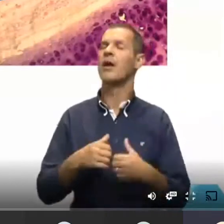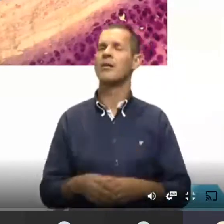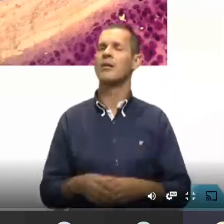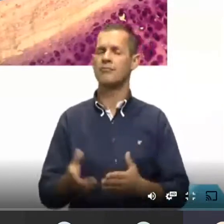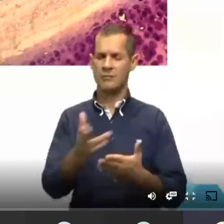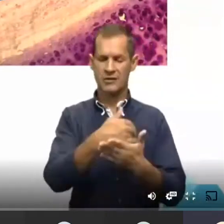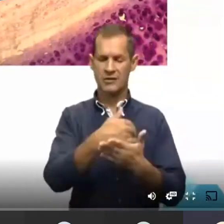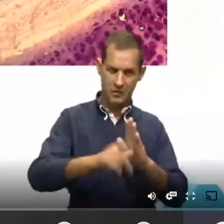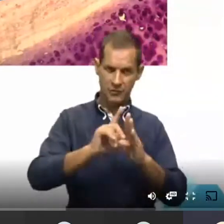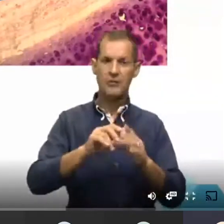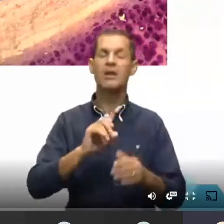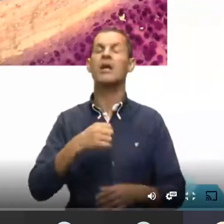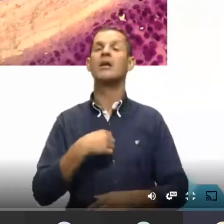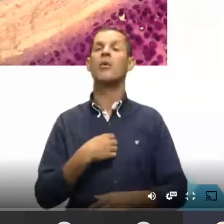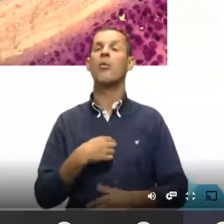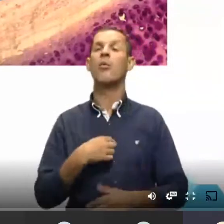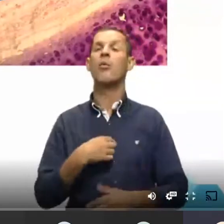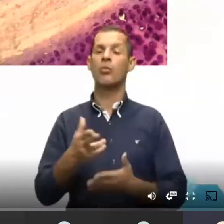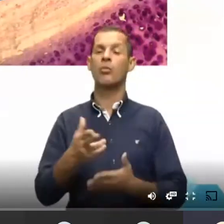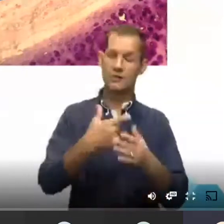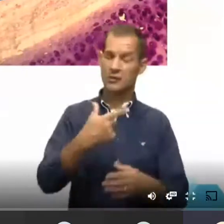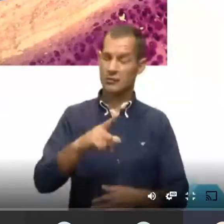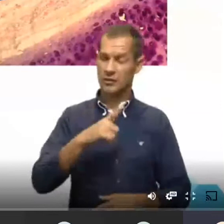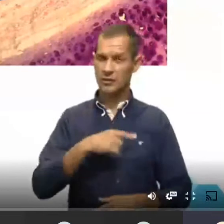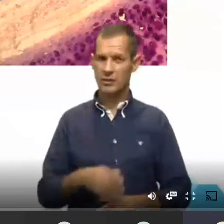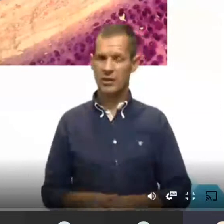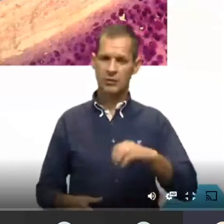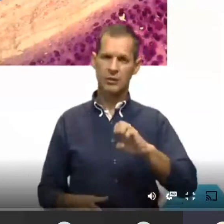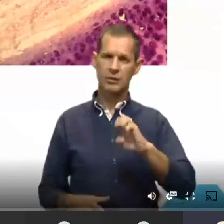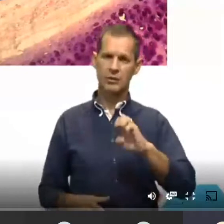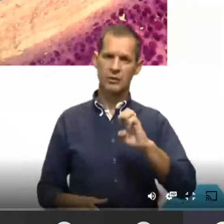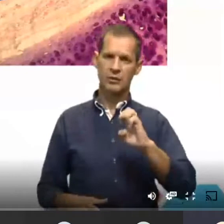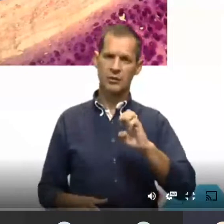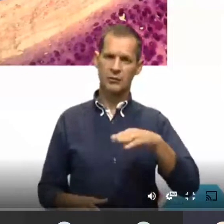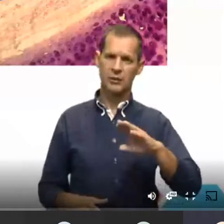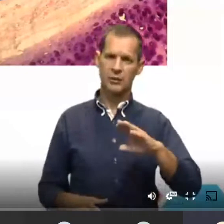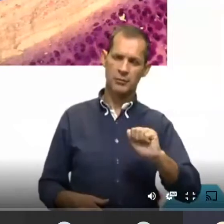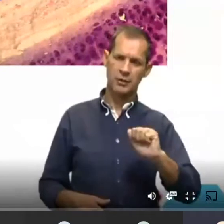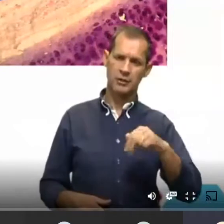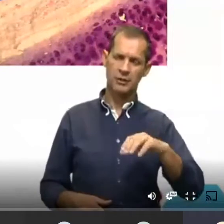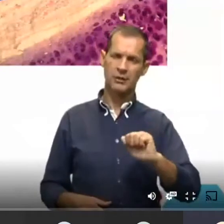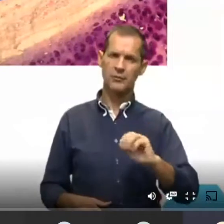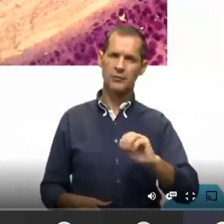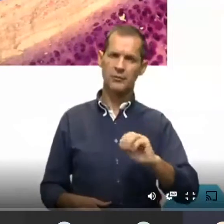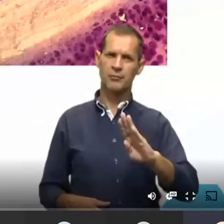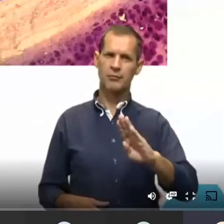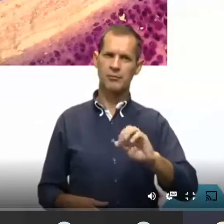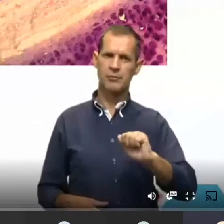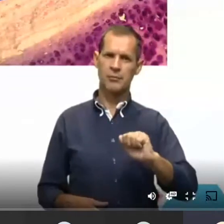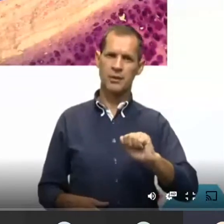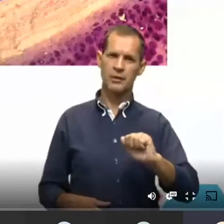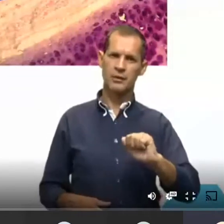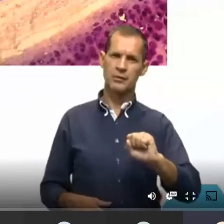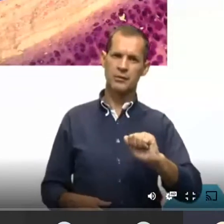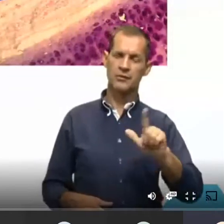já estava desenhada, que eu vou redesenhar, nós teremos a membrana basal que separa o